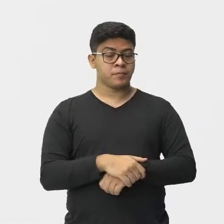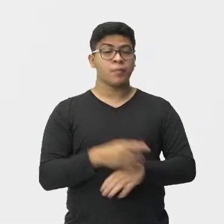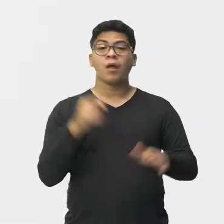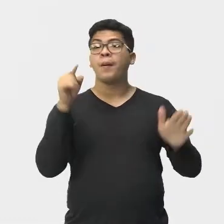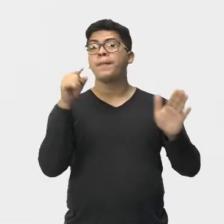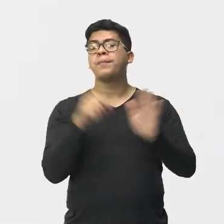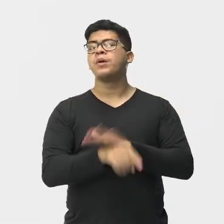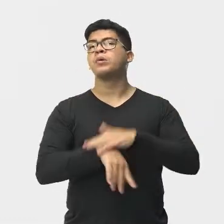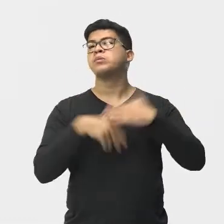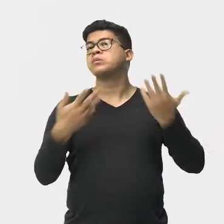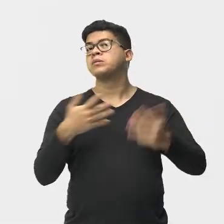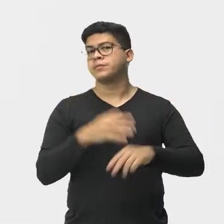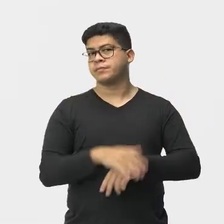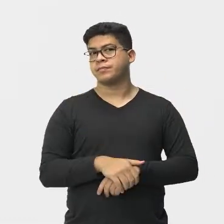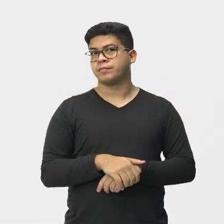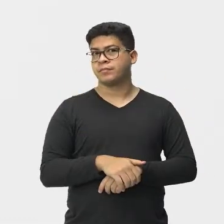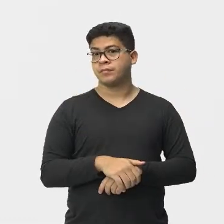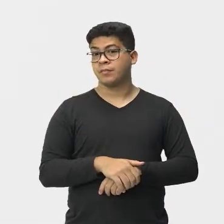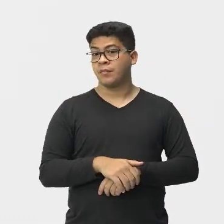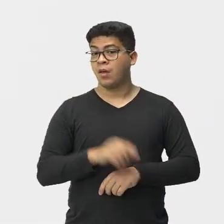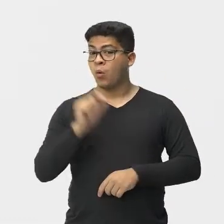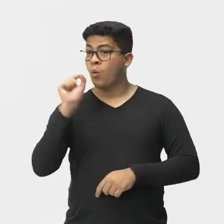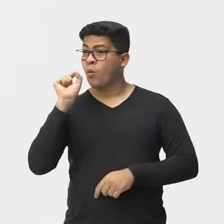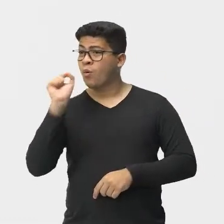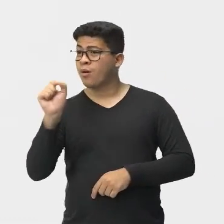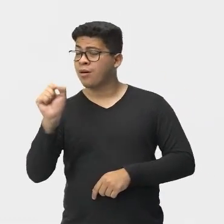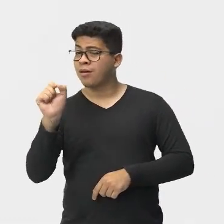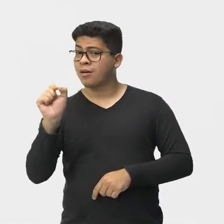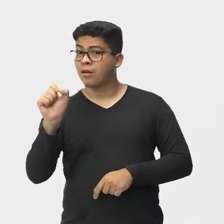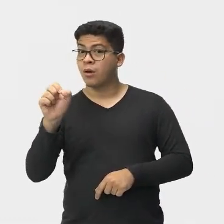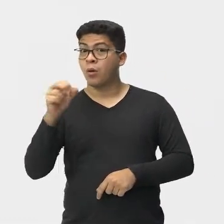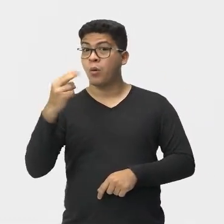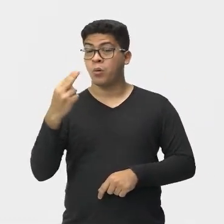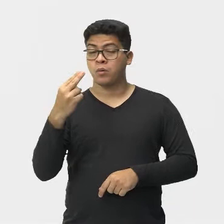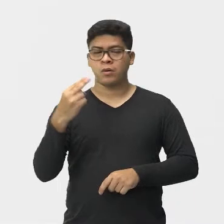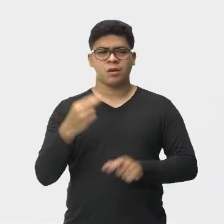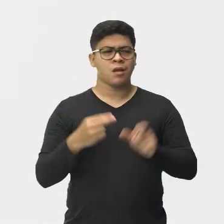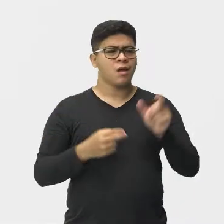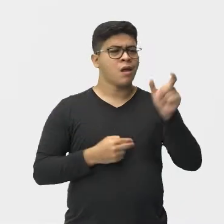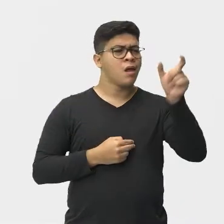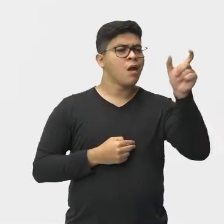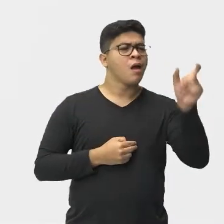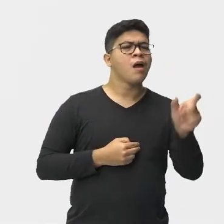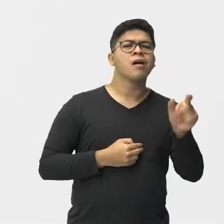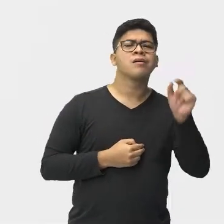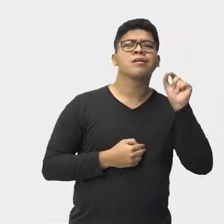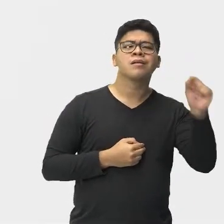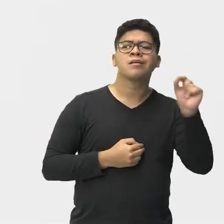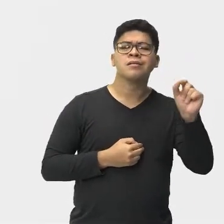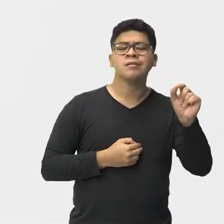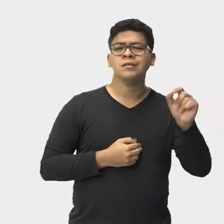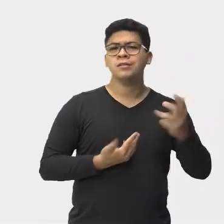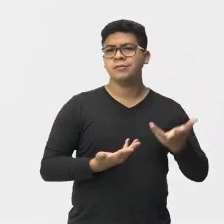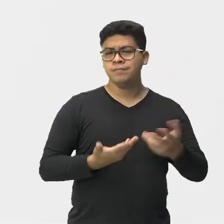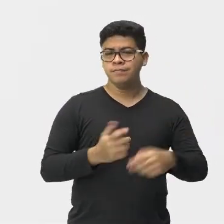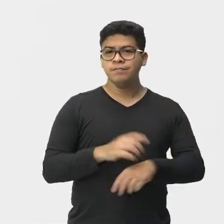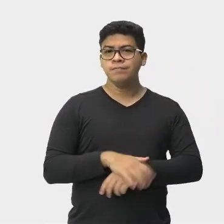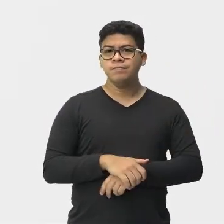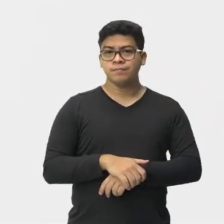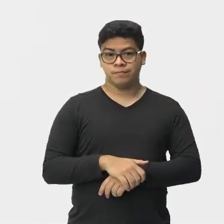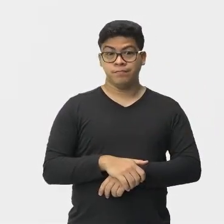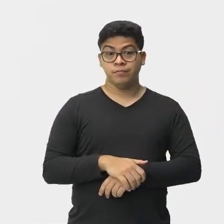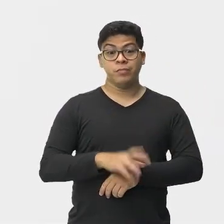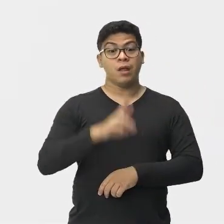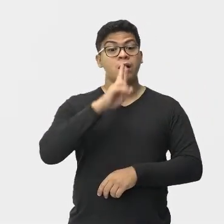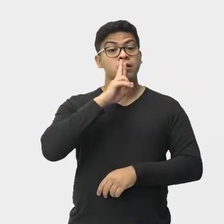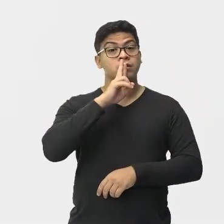fizemos. Podemos fazer a pergunta que ou podemos fazer a pergunta quem, tá certo? E a resposta,